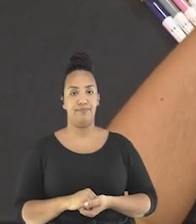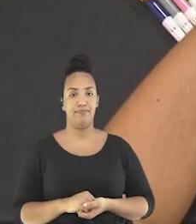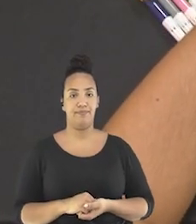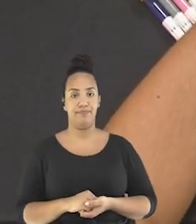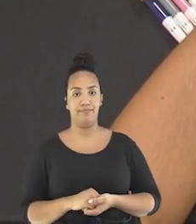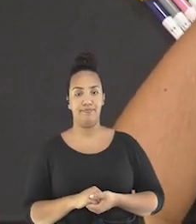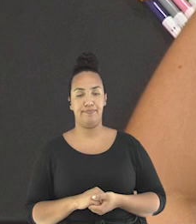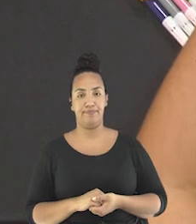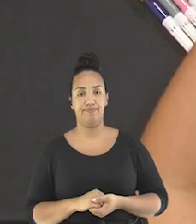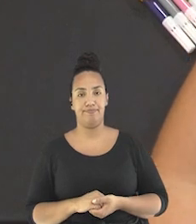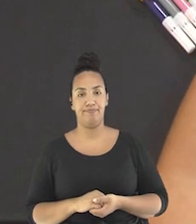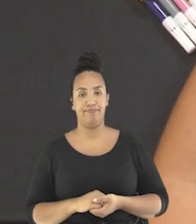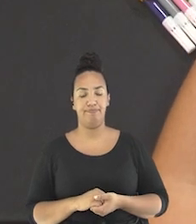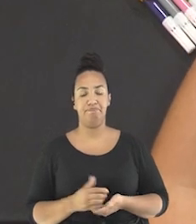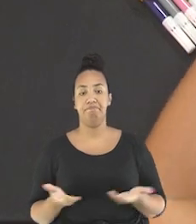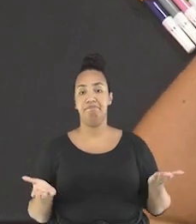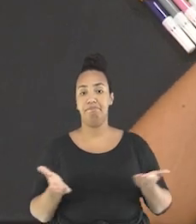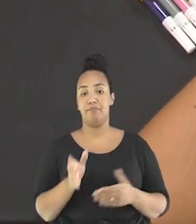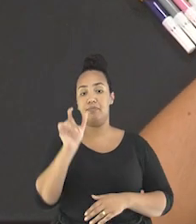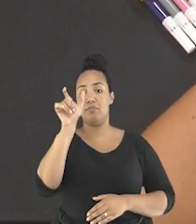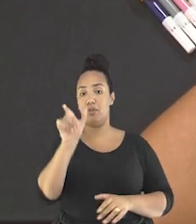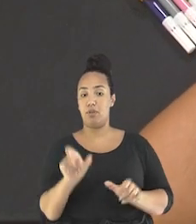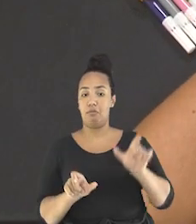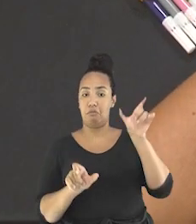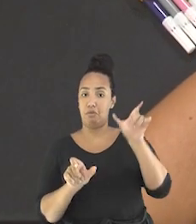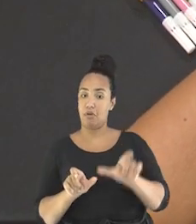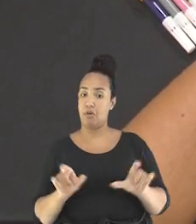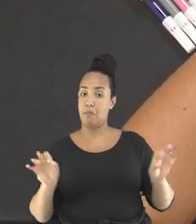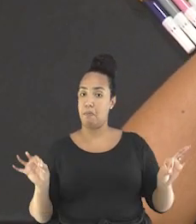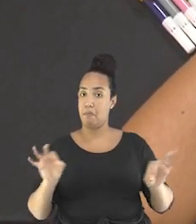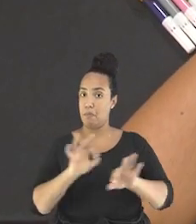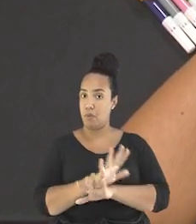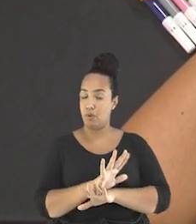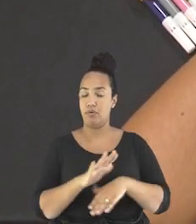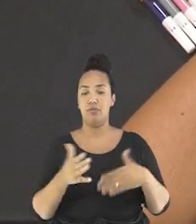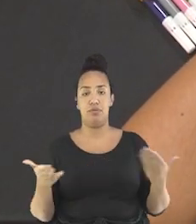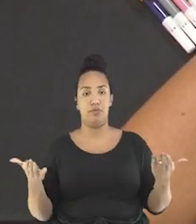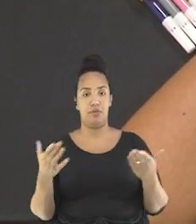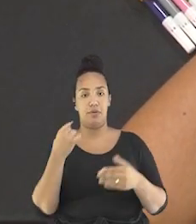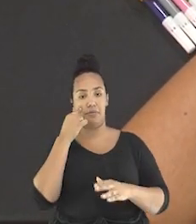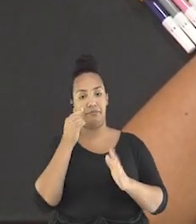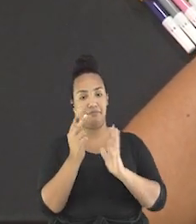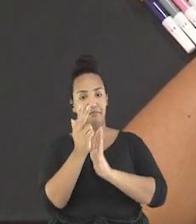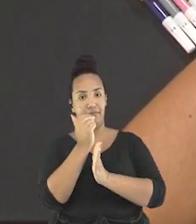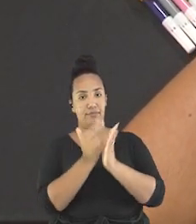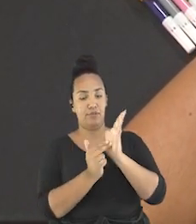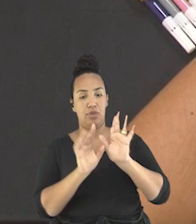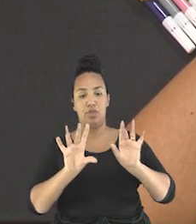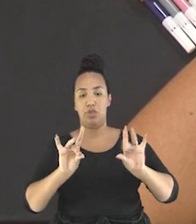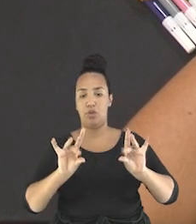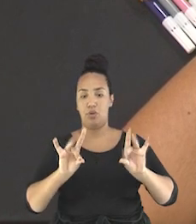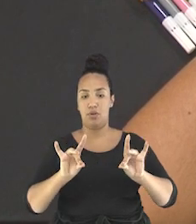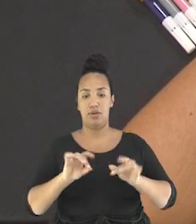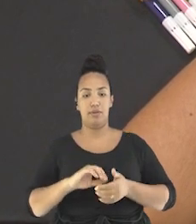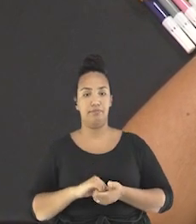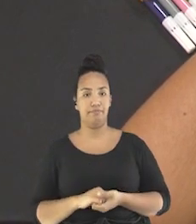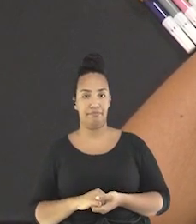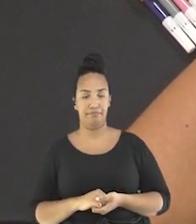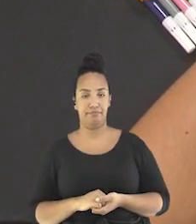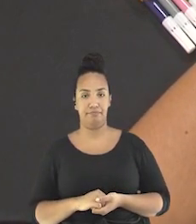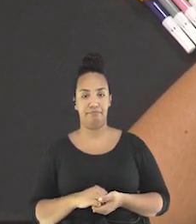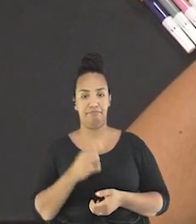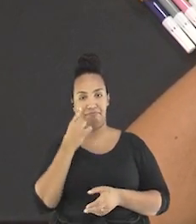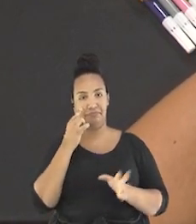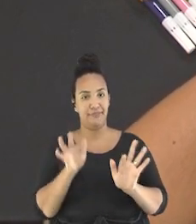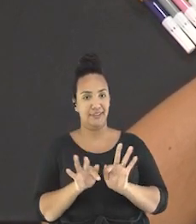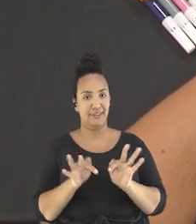Agora, depois das nossas margenzinhas feitas, vamos colar aqui no nosso desenho. Só passar a cola